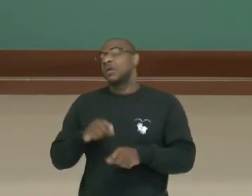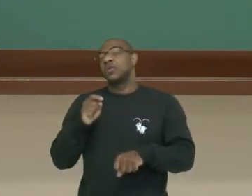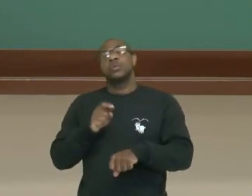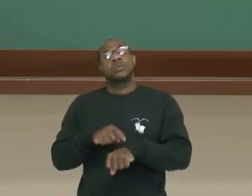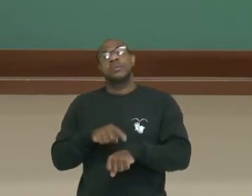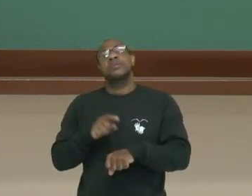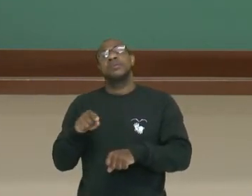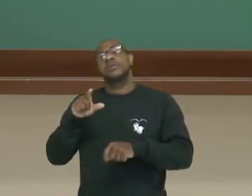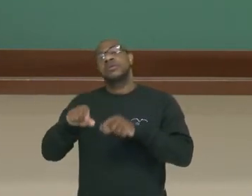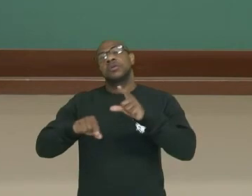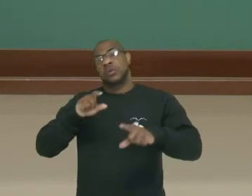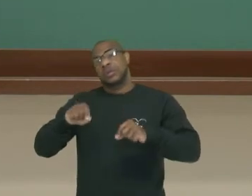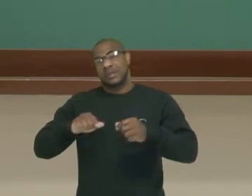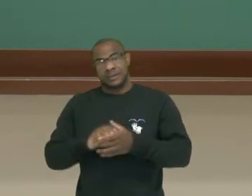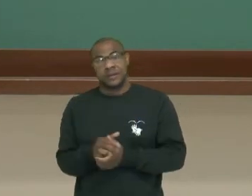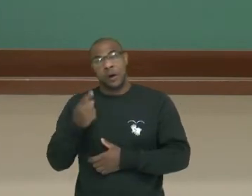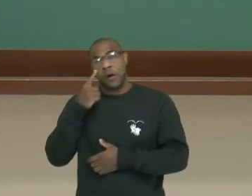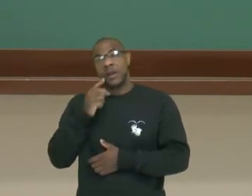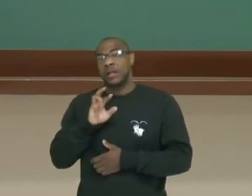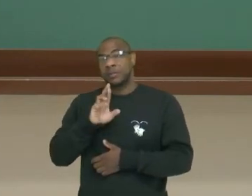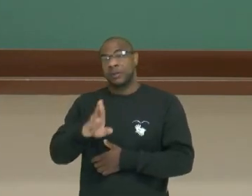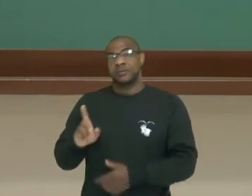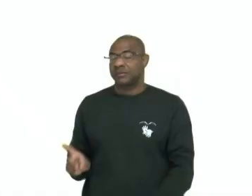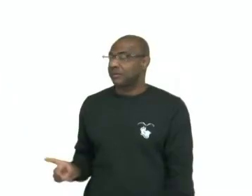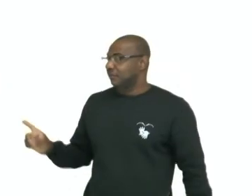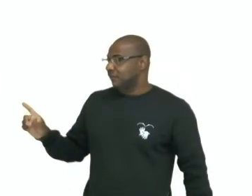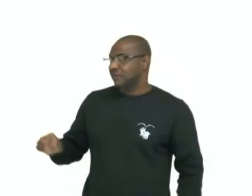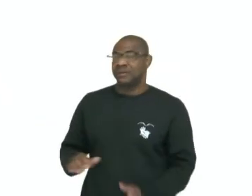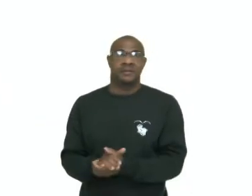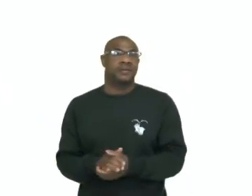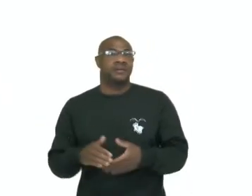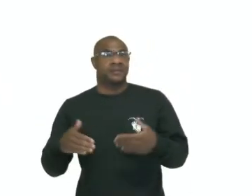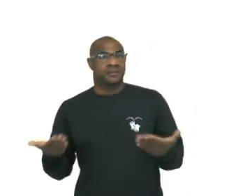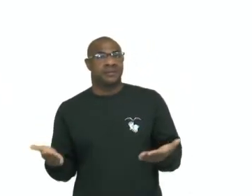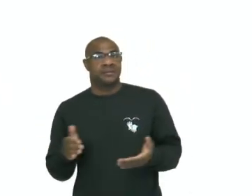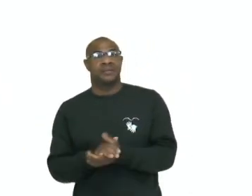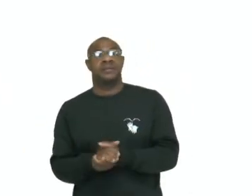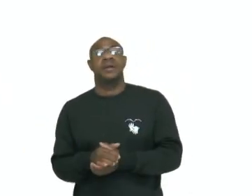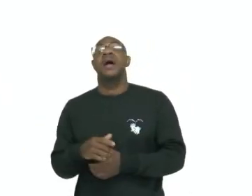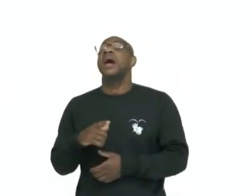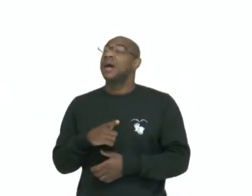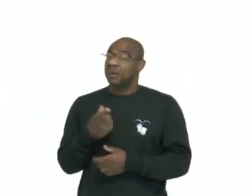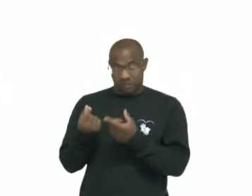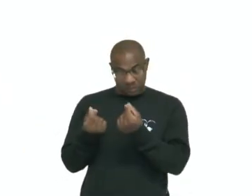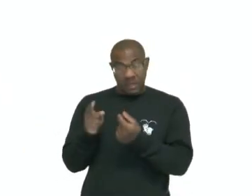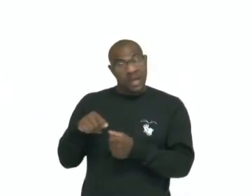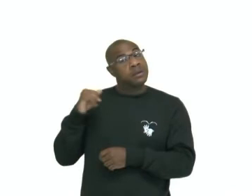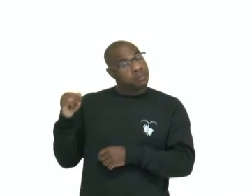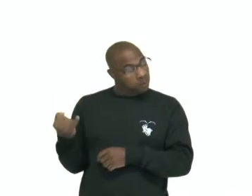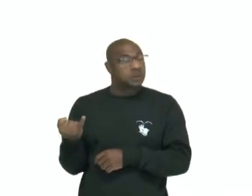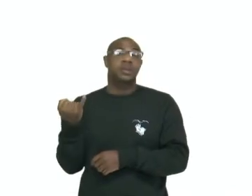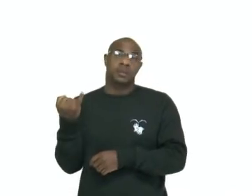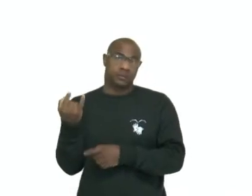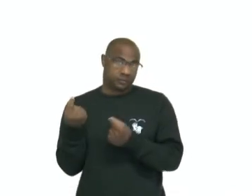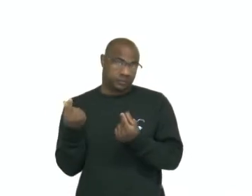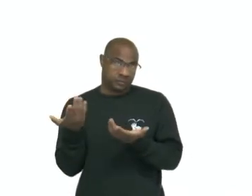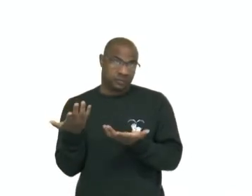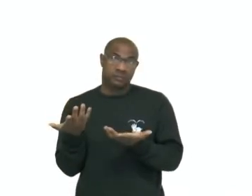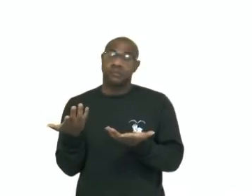aspecto financeiro tem um papel importante e isso deve ser levado em consideração. É